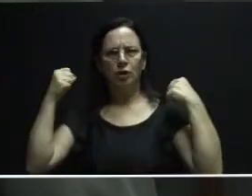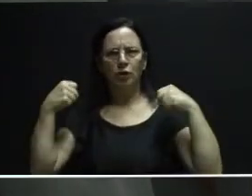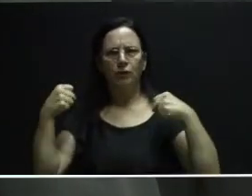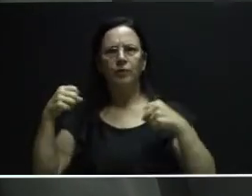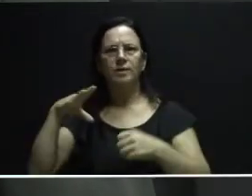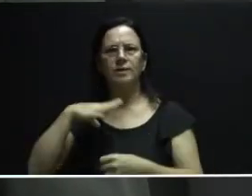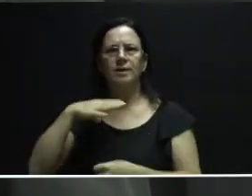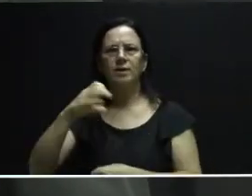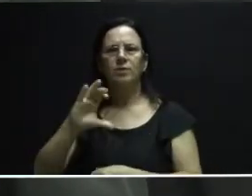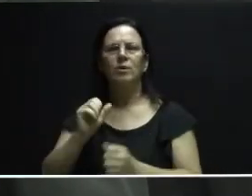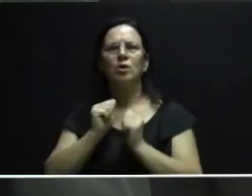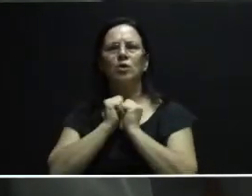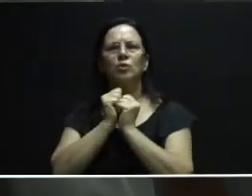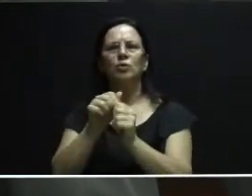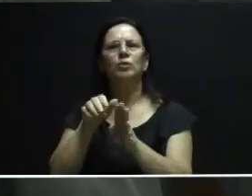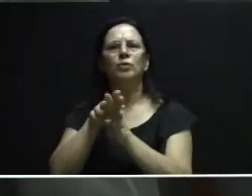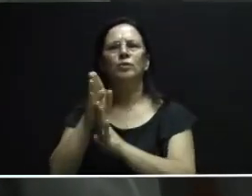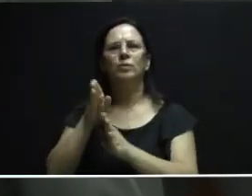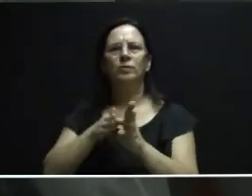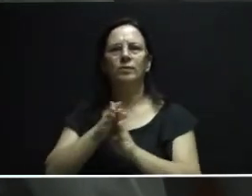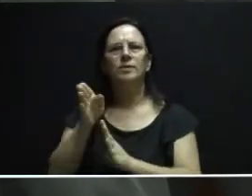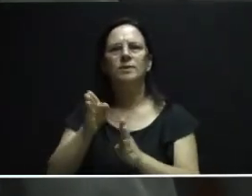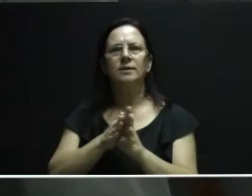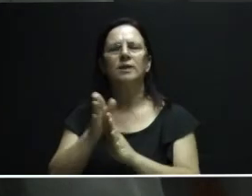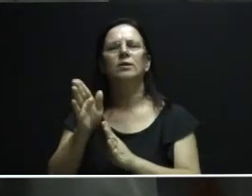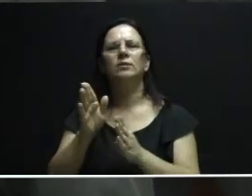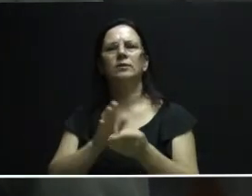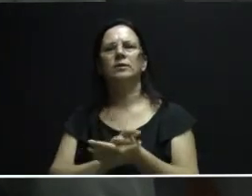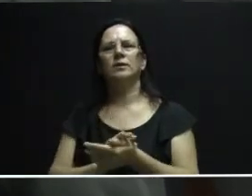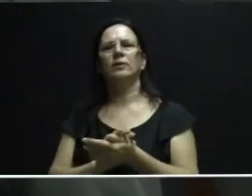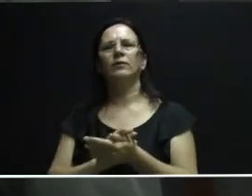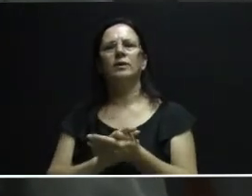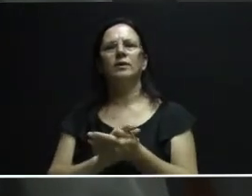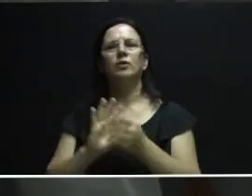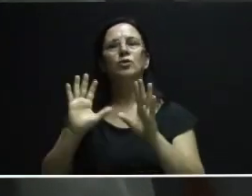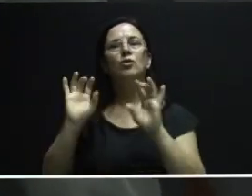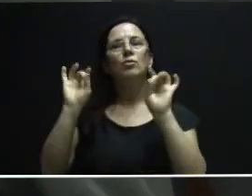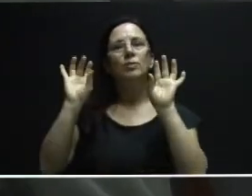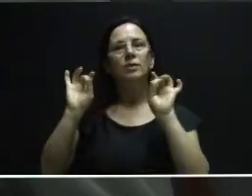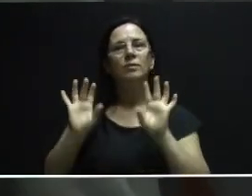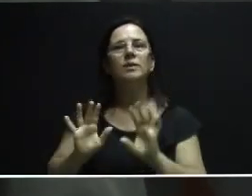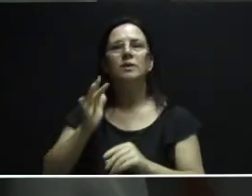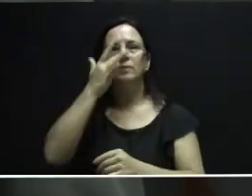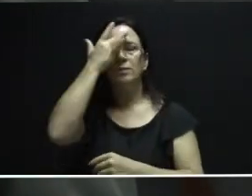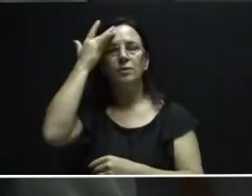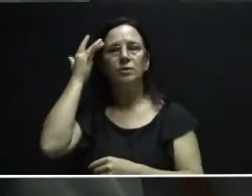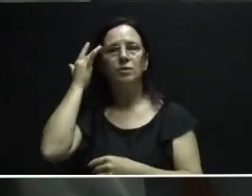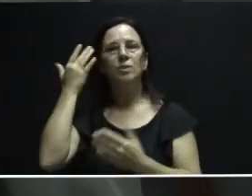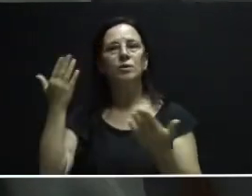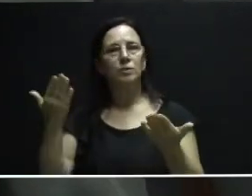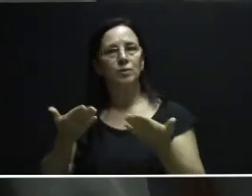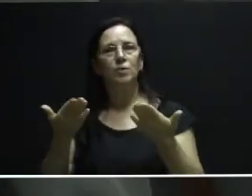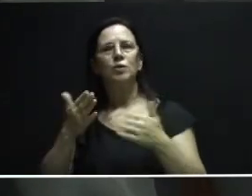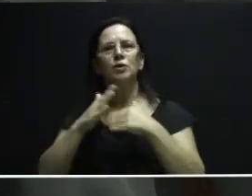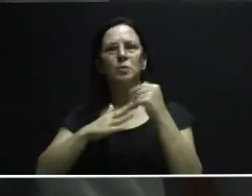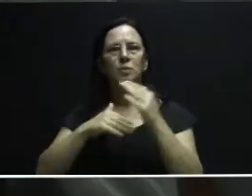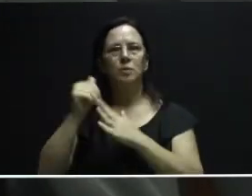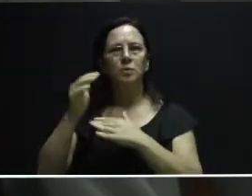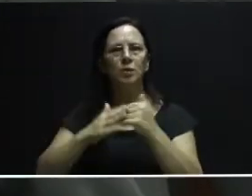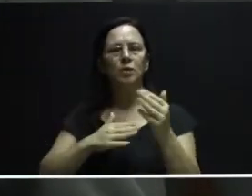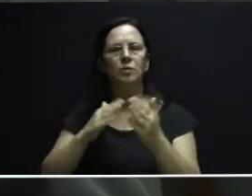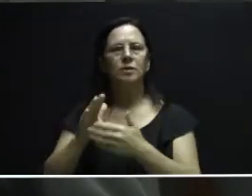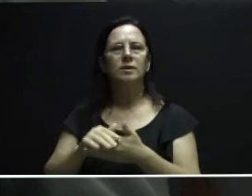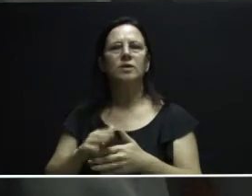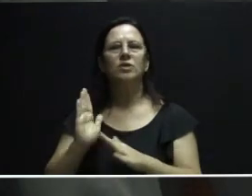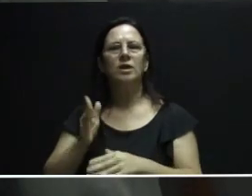hoje, em parceria com o Conselho Regional de Educação Física, fizemos esse ato homenageando várias personalidades, vários profissionais que